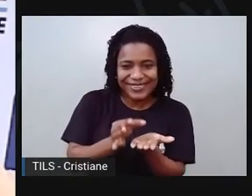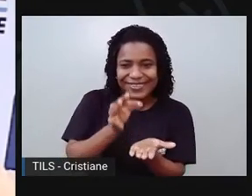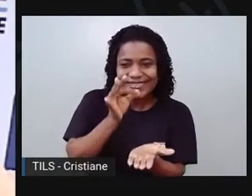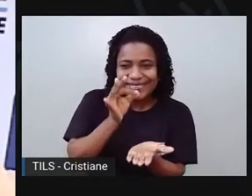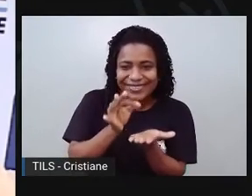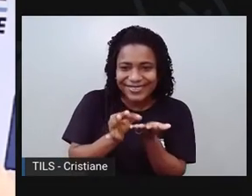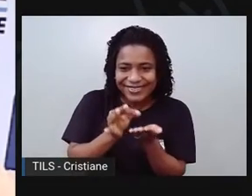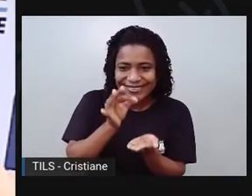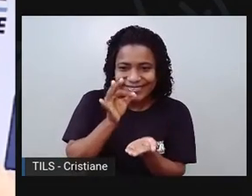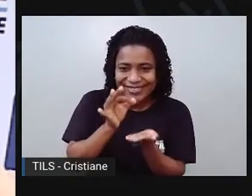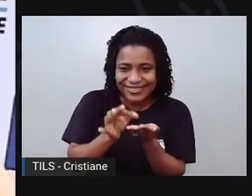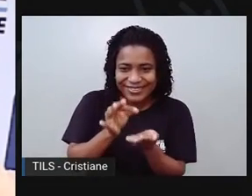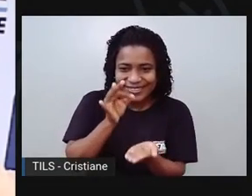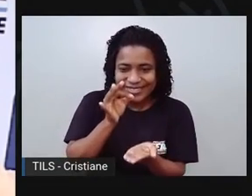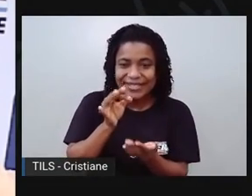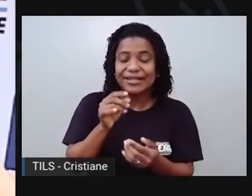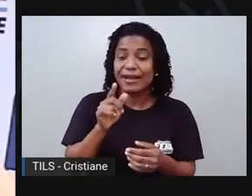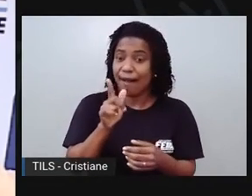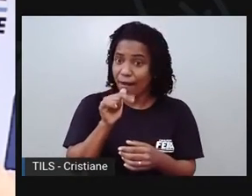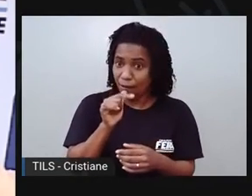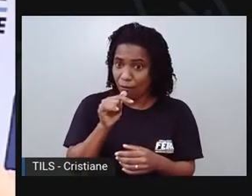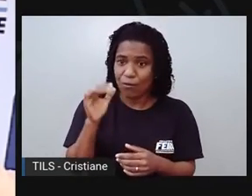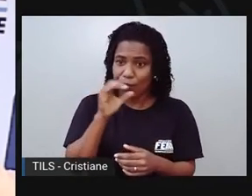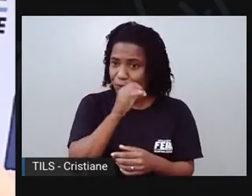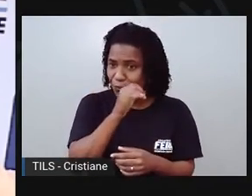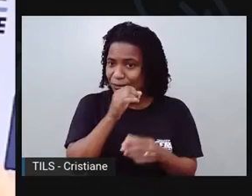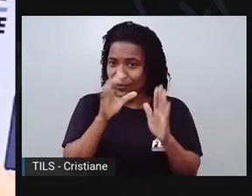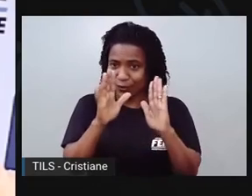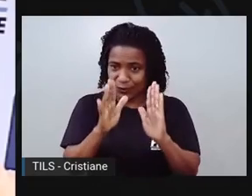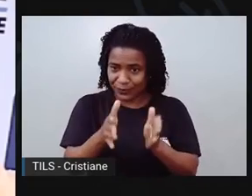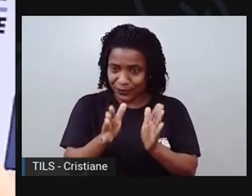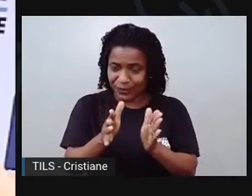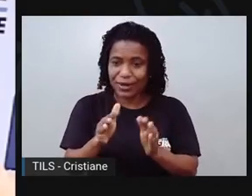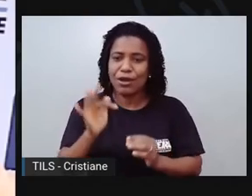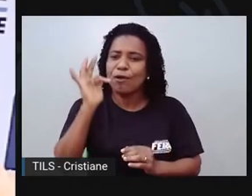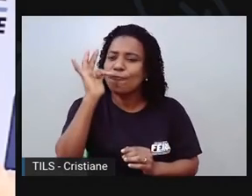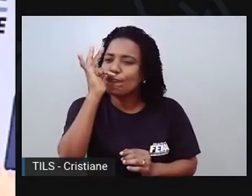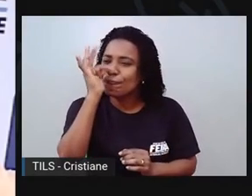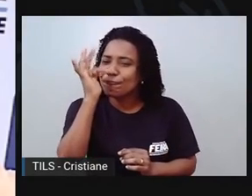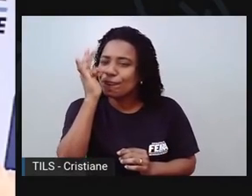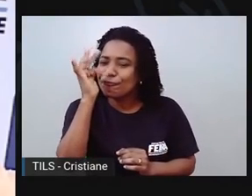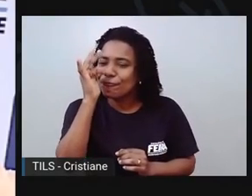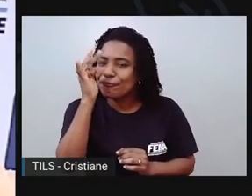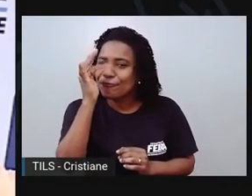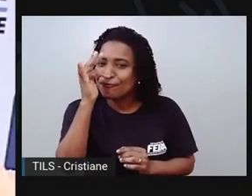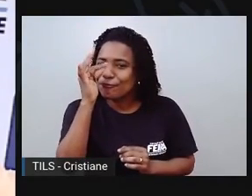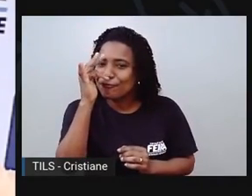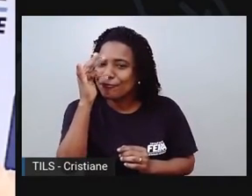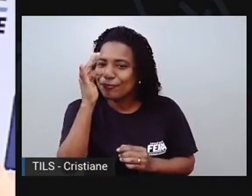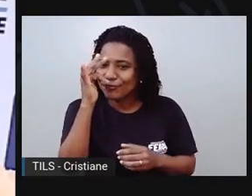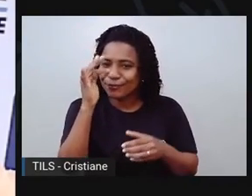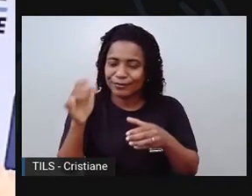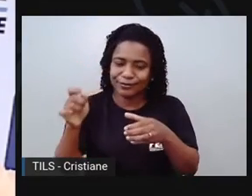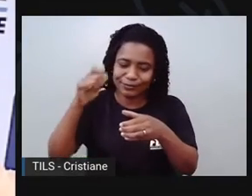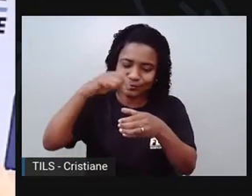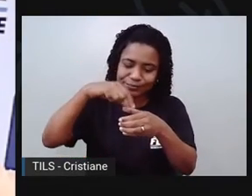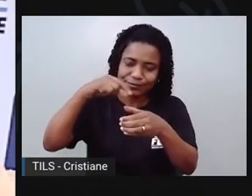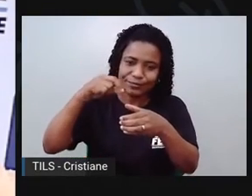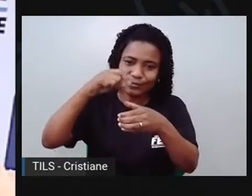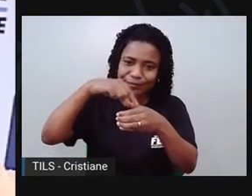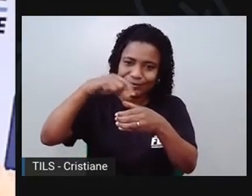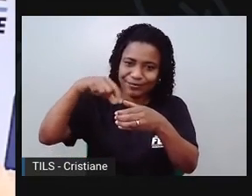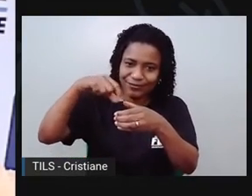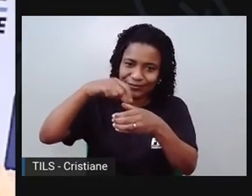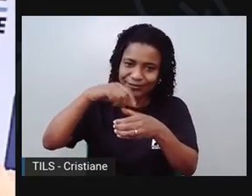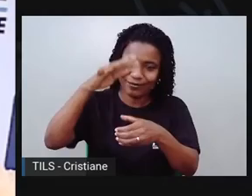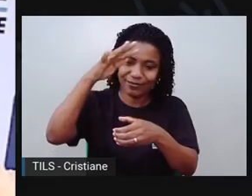mesmo. Aqui tem água quente e a gente vai pegar a florzinha do hibisco e vai pôr dentro dessa água quente. E